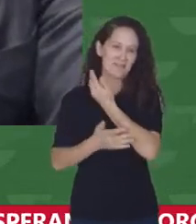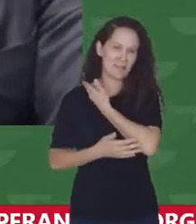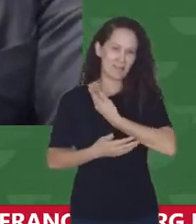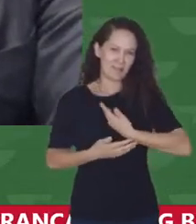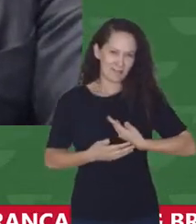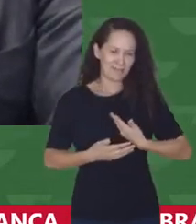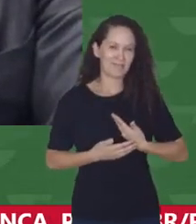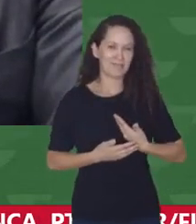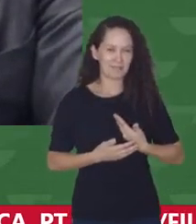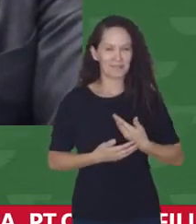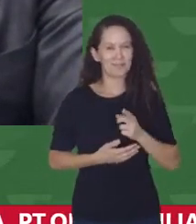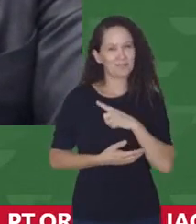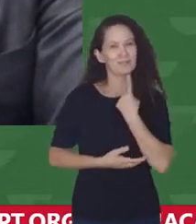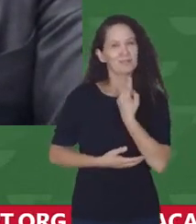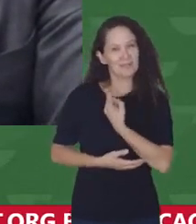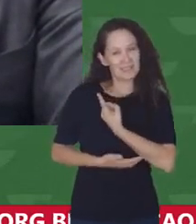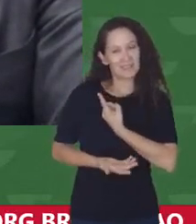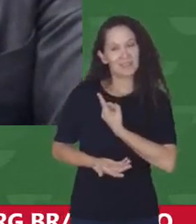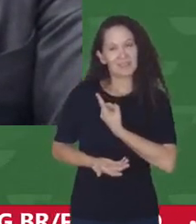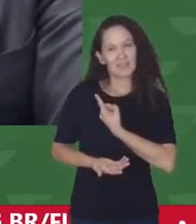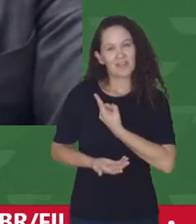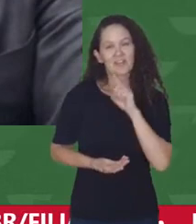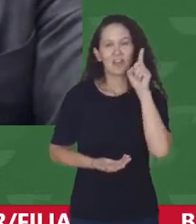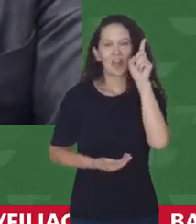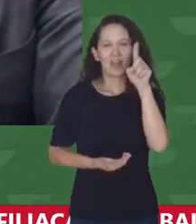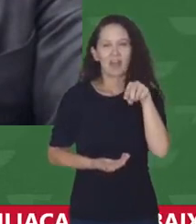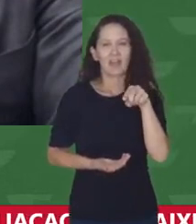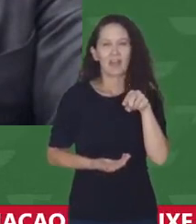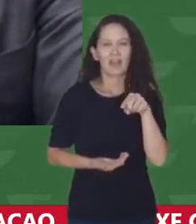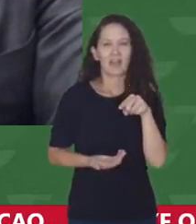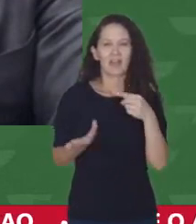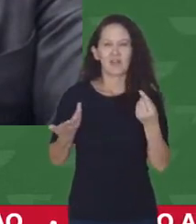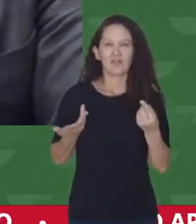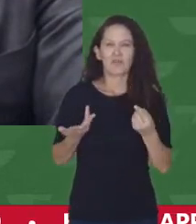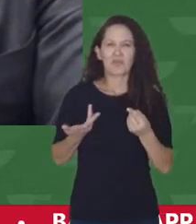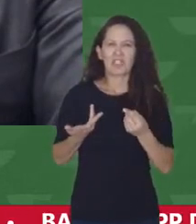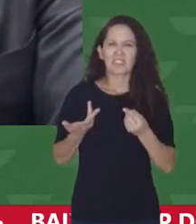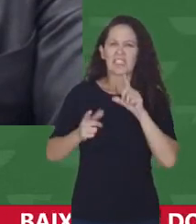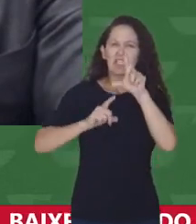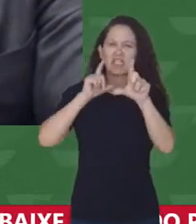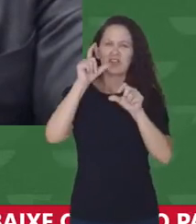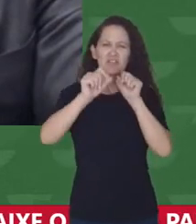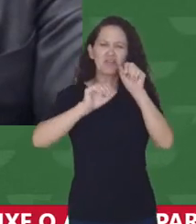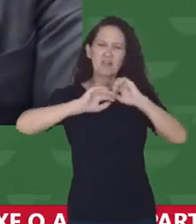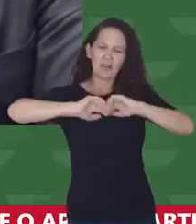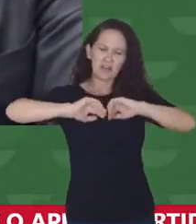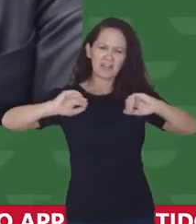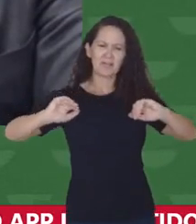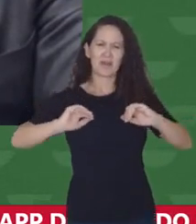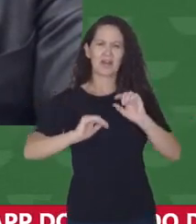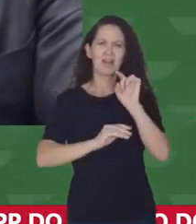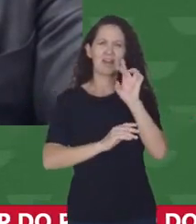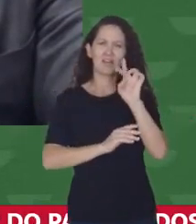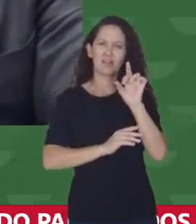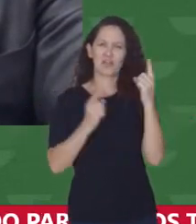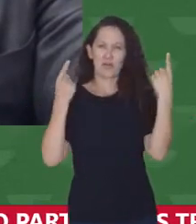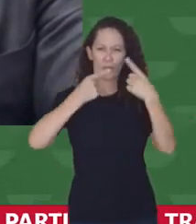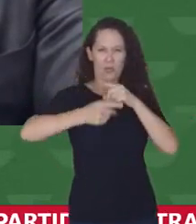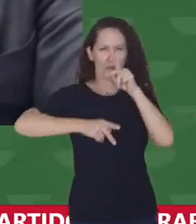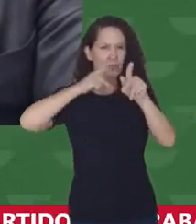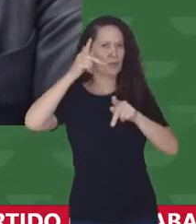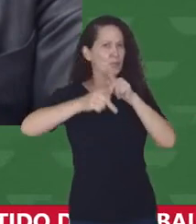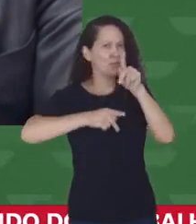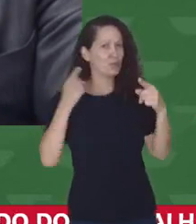uma coisa que é uma austeridade seletiva, é austeridade só contra o povo